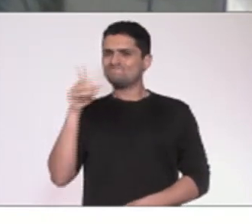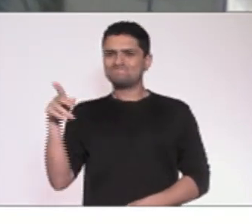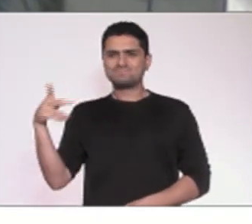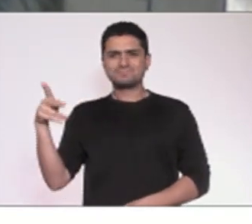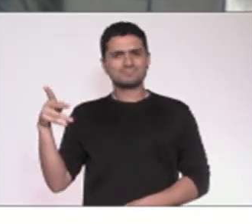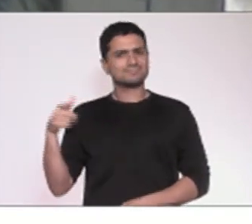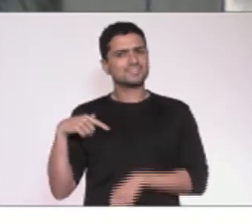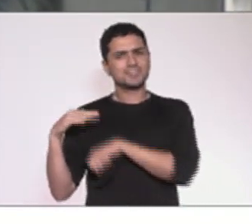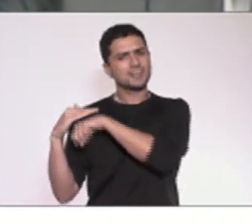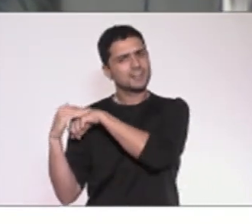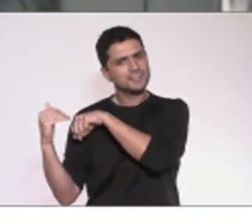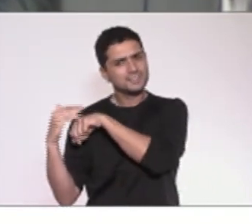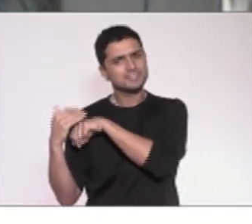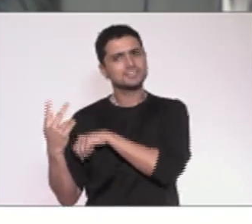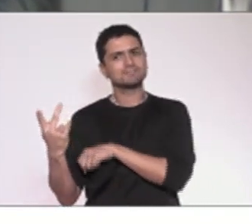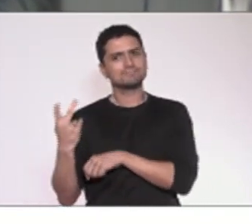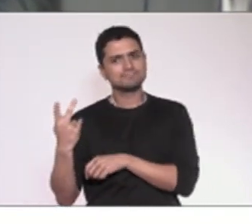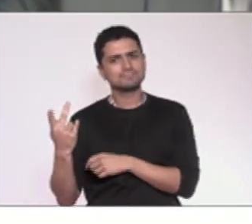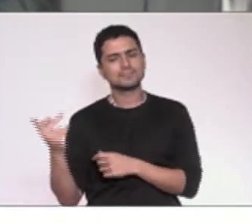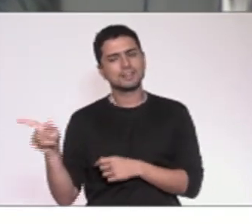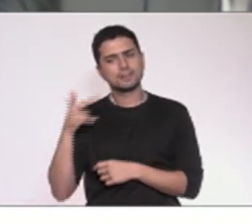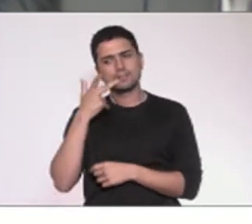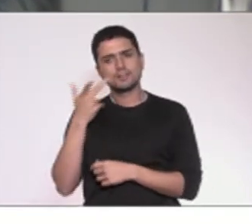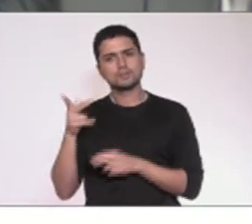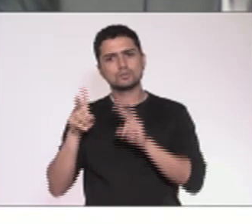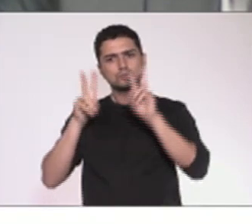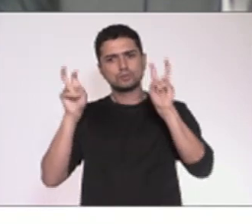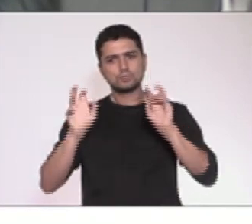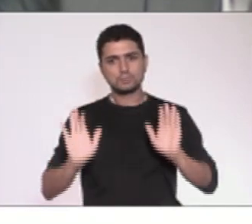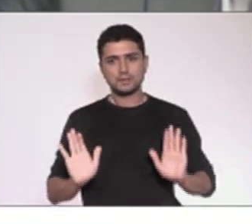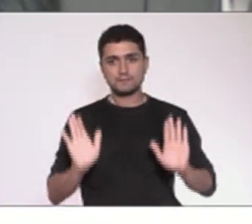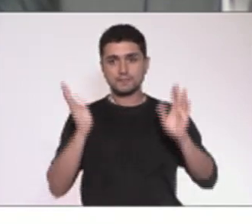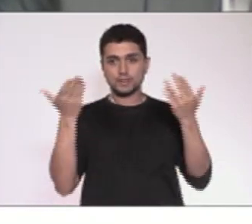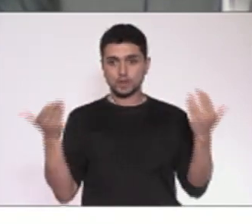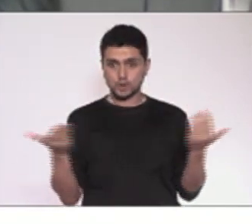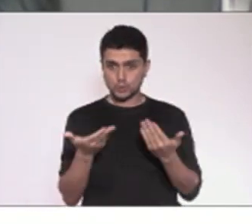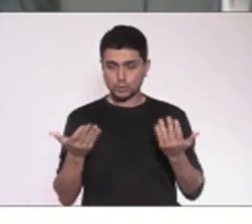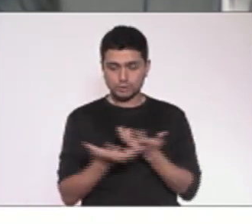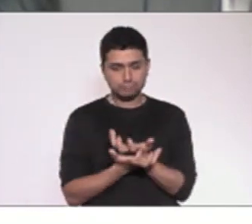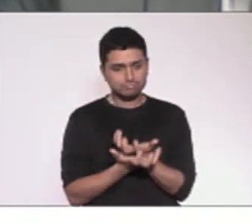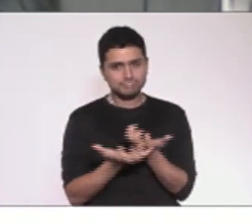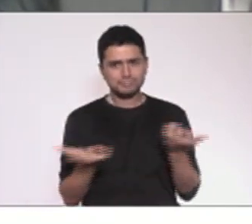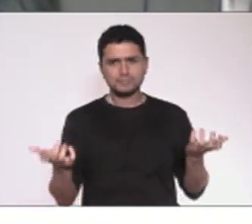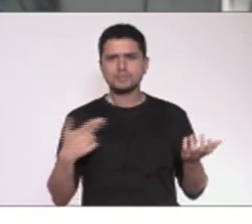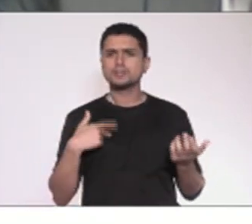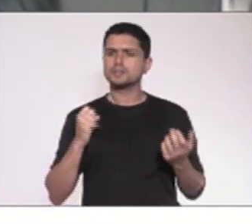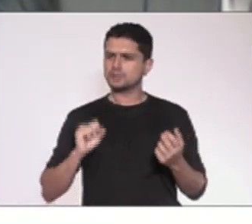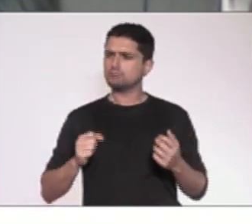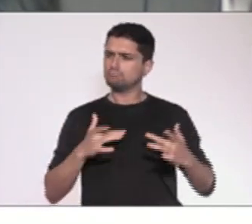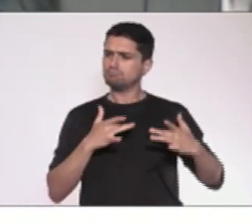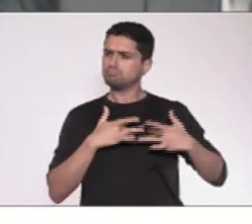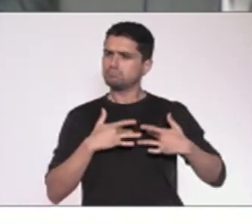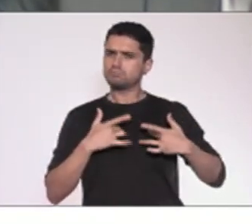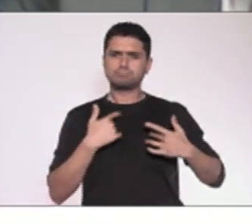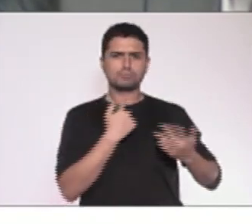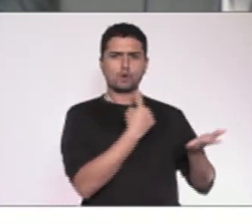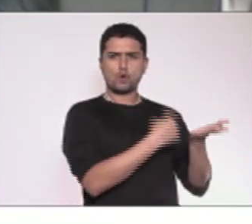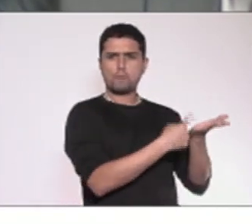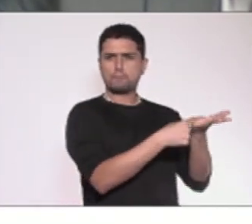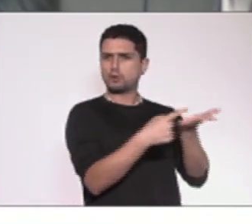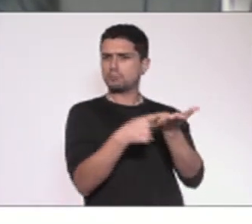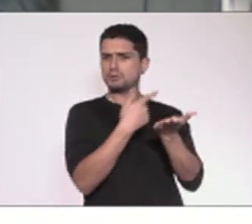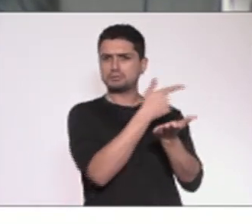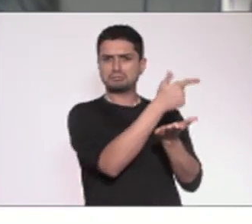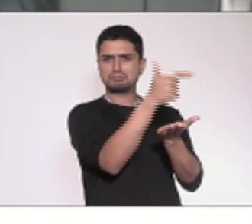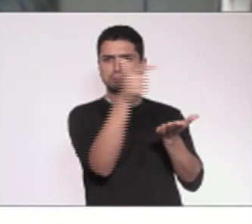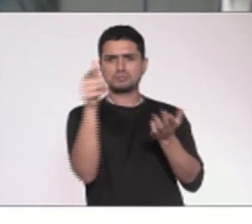ela, que quando ela me relatou sobre esse evento no dia de hoje, eu disse que eu poderia ter compromisso em qualquer